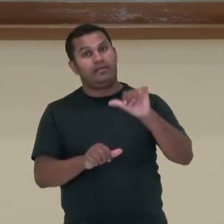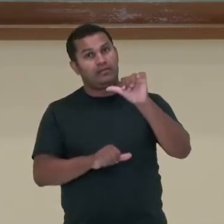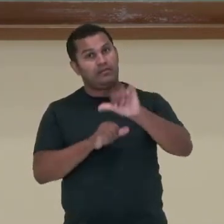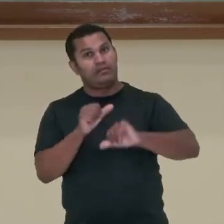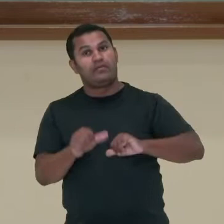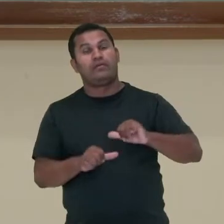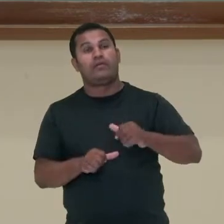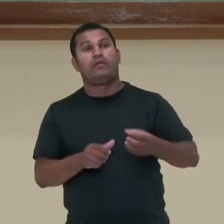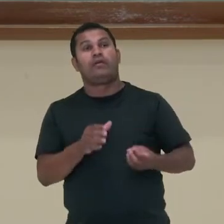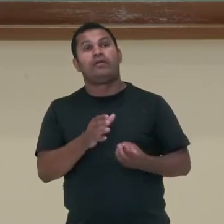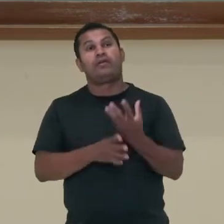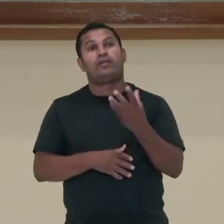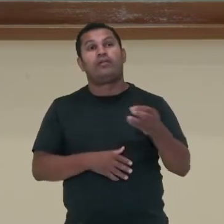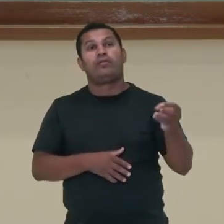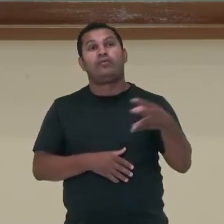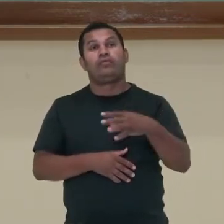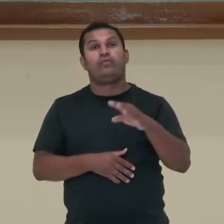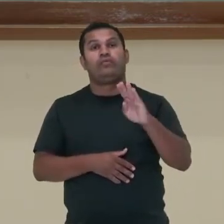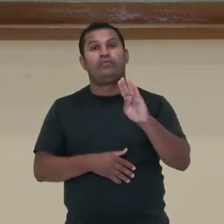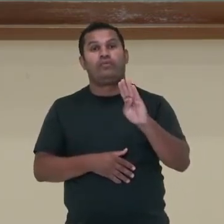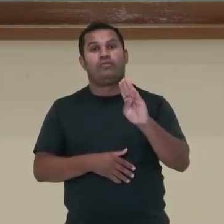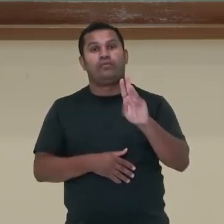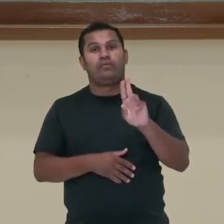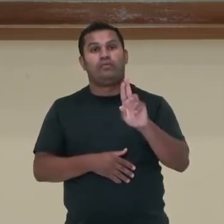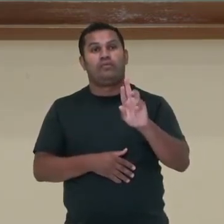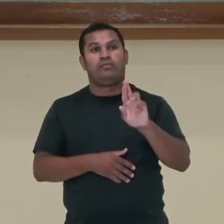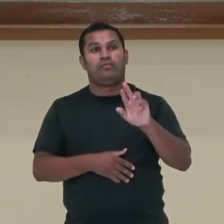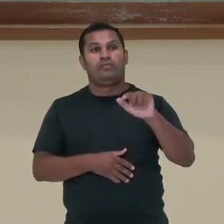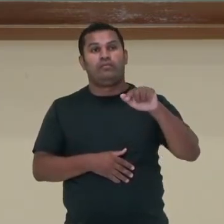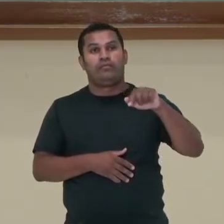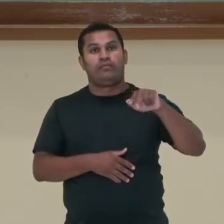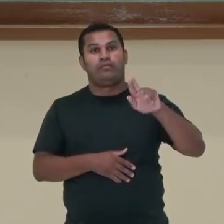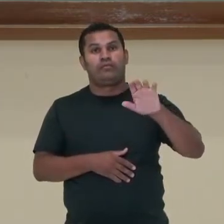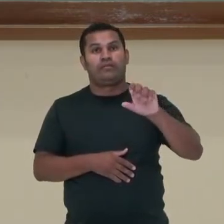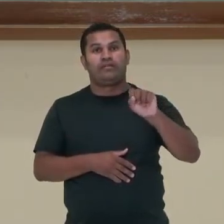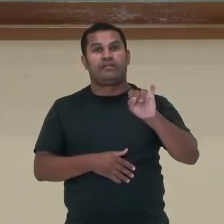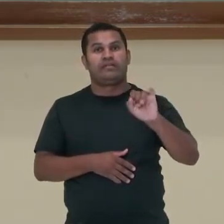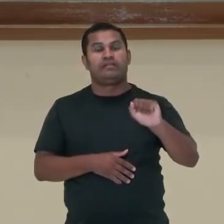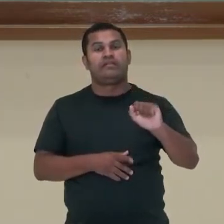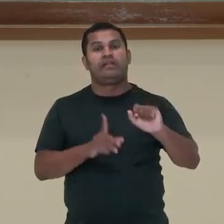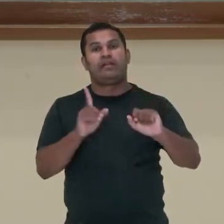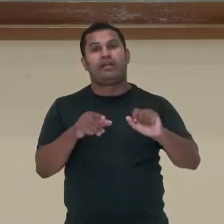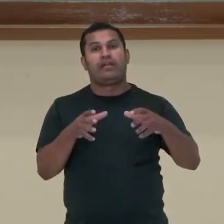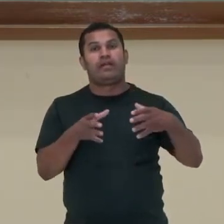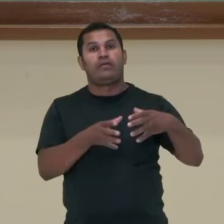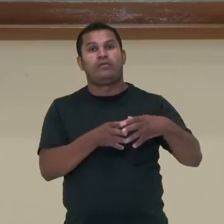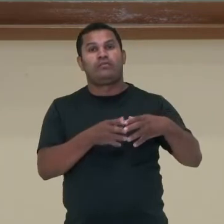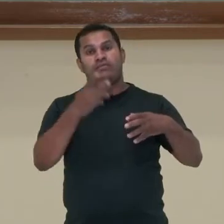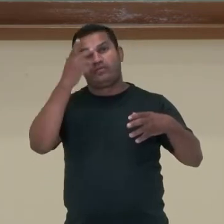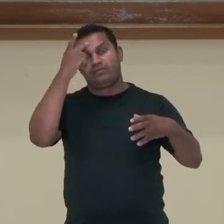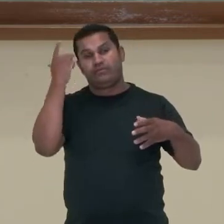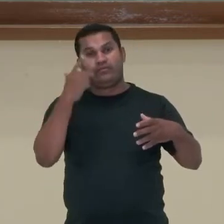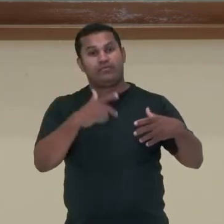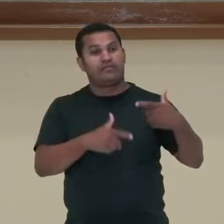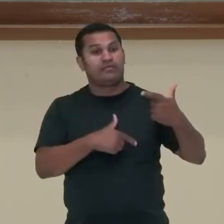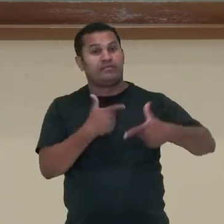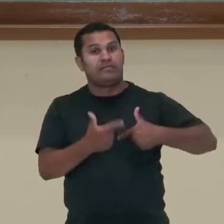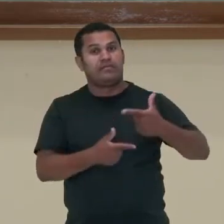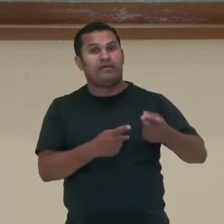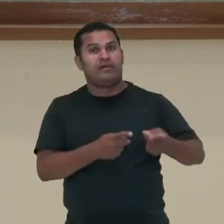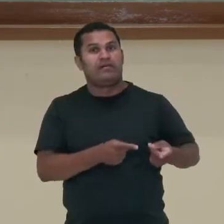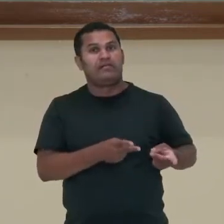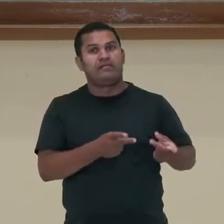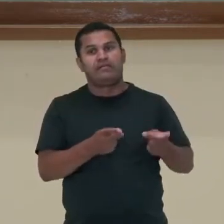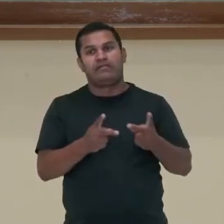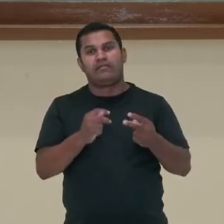burguesia, que vai ser a elite dos mercadores, pelo fato desse pensamento ter mudado com esse convívio com todo o mundo internacional.